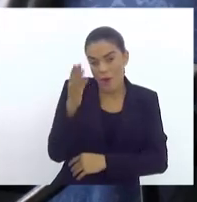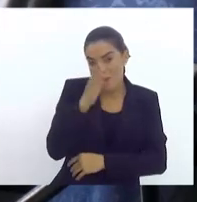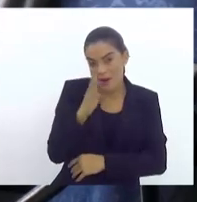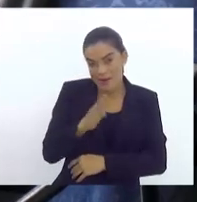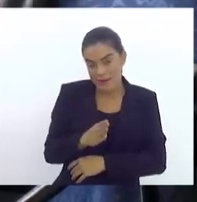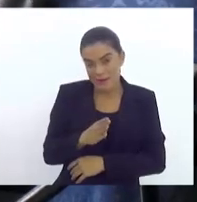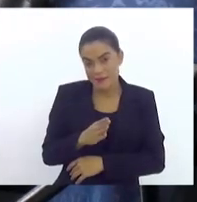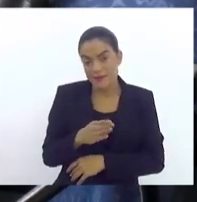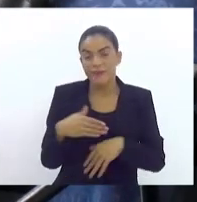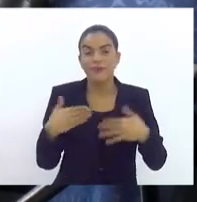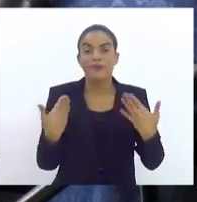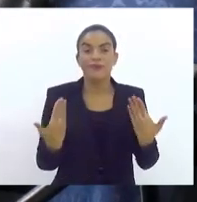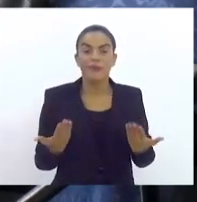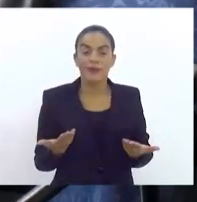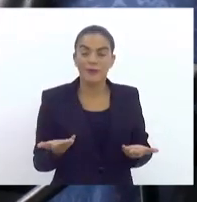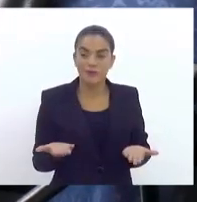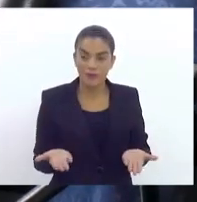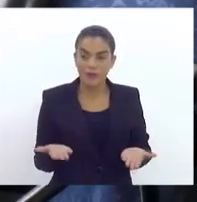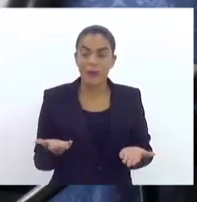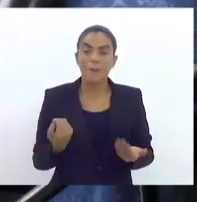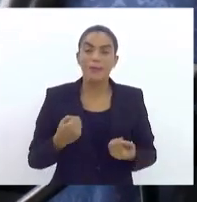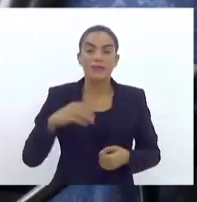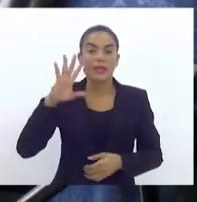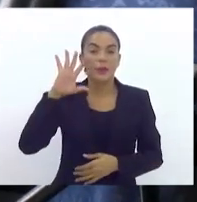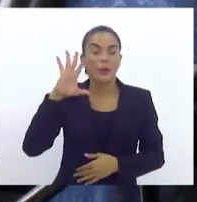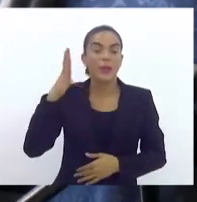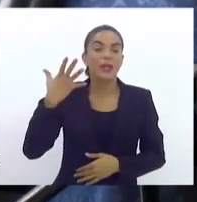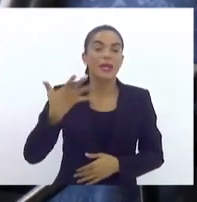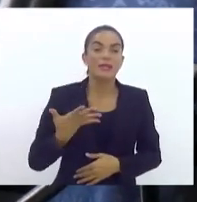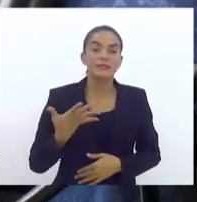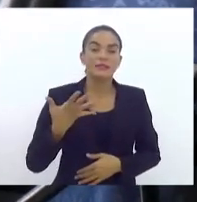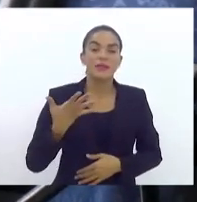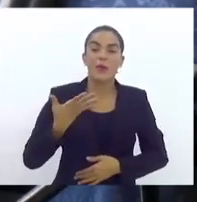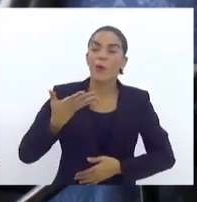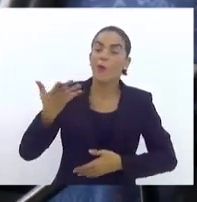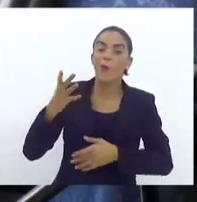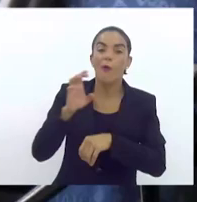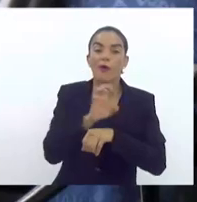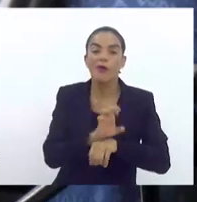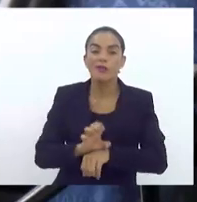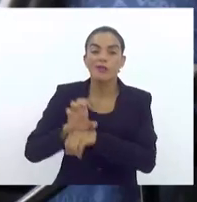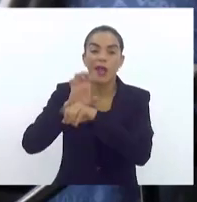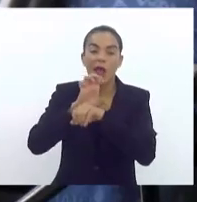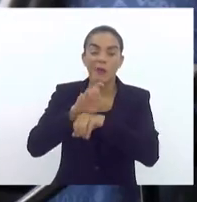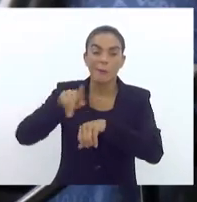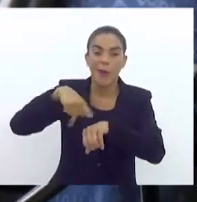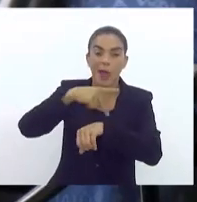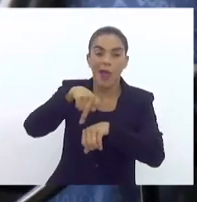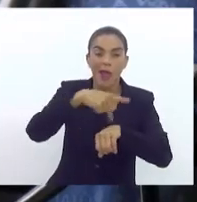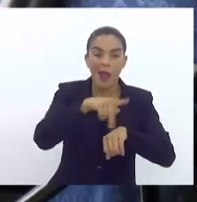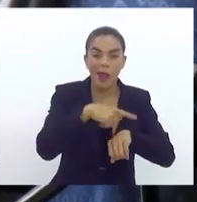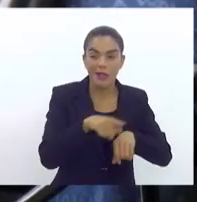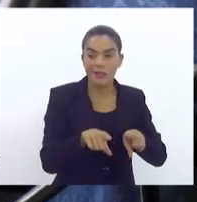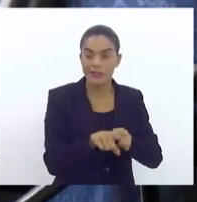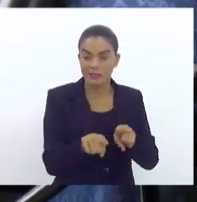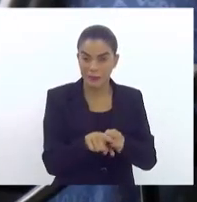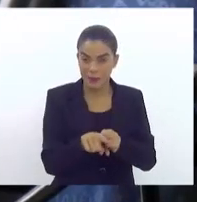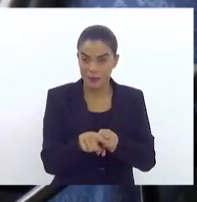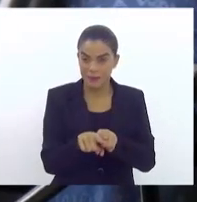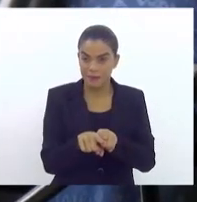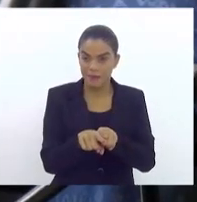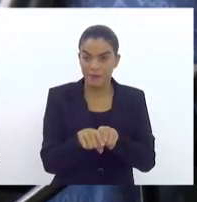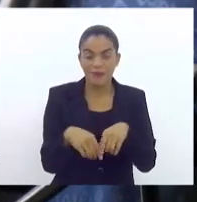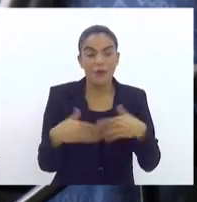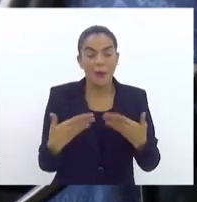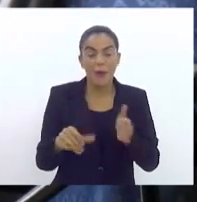precisaria de uma decisão uma interlocução com outros estados que não o Brasil onde o Brasil não tem jurisdição Então